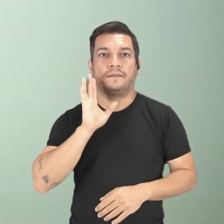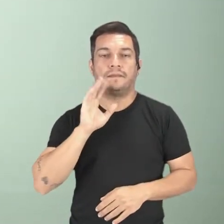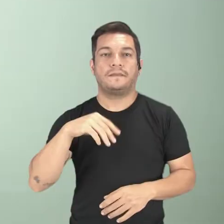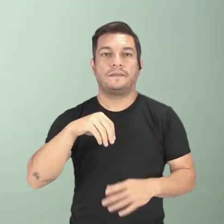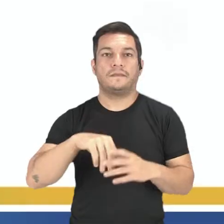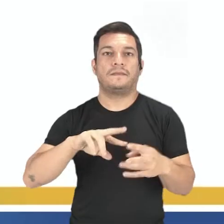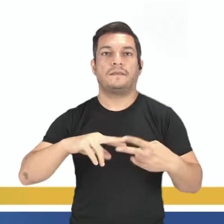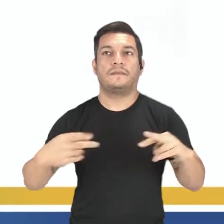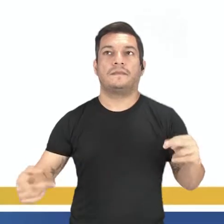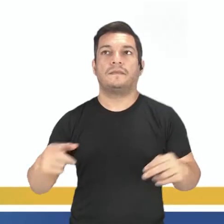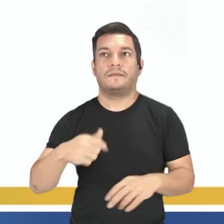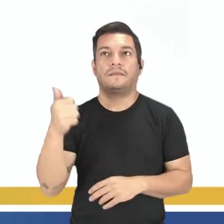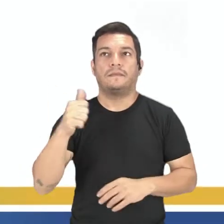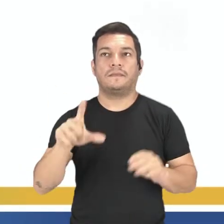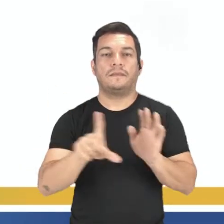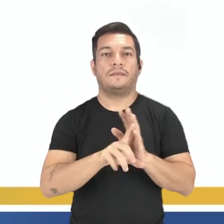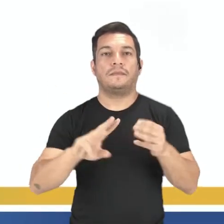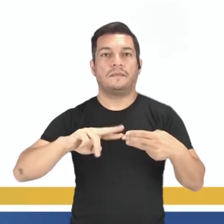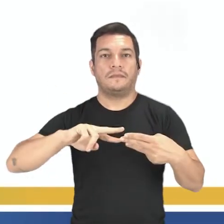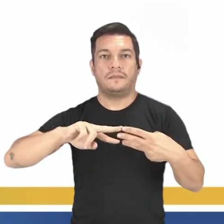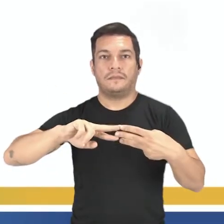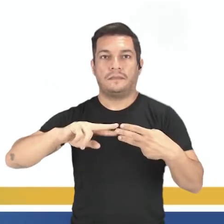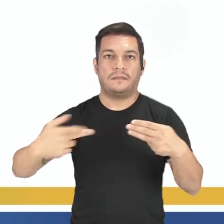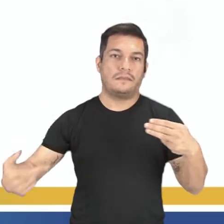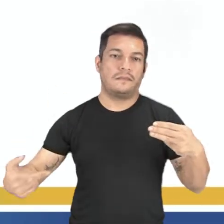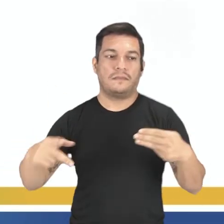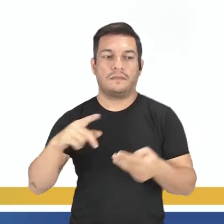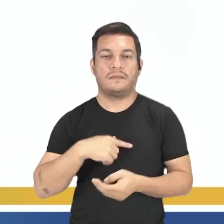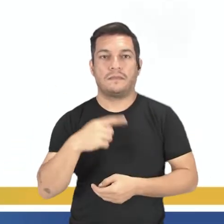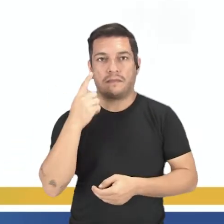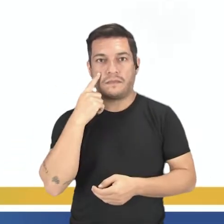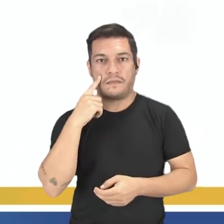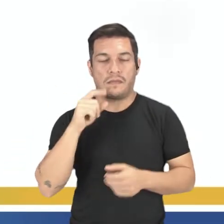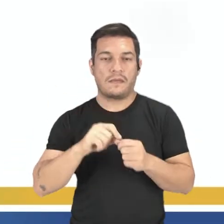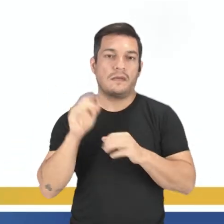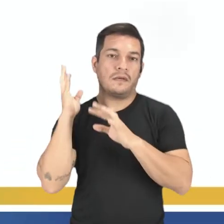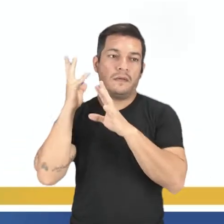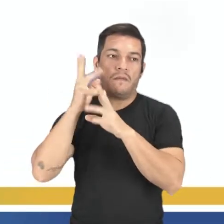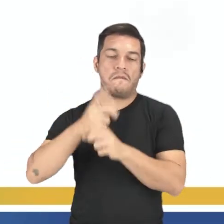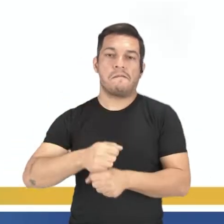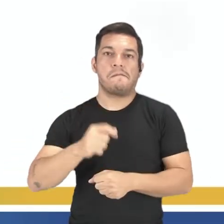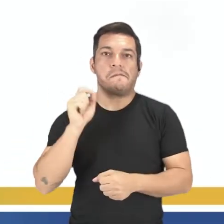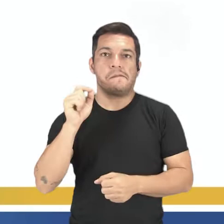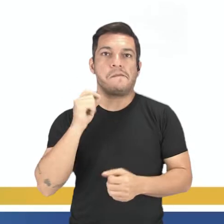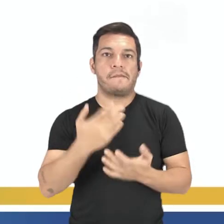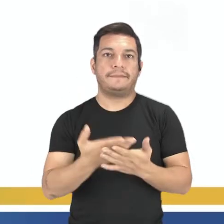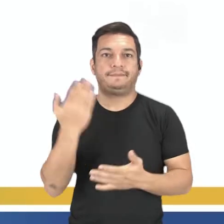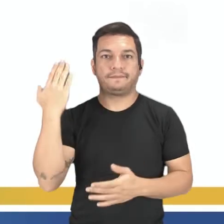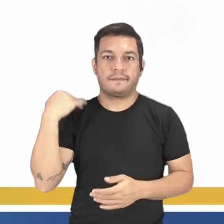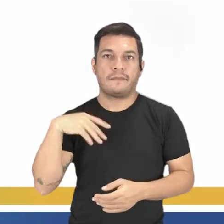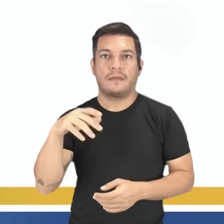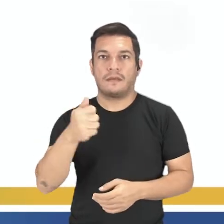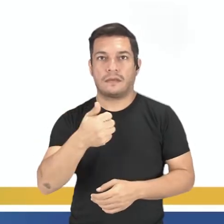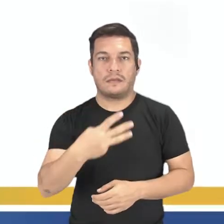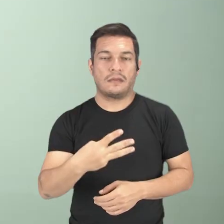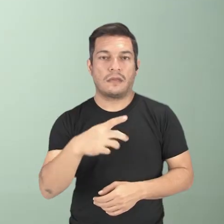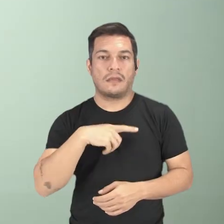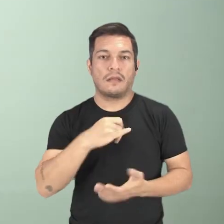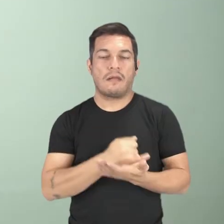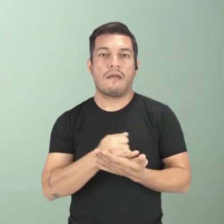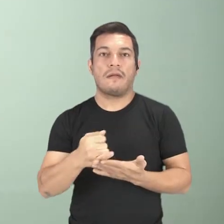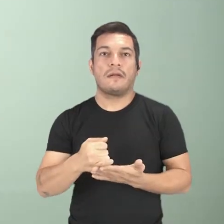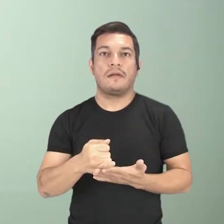genética, que é a primeira lei de Mendel. Vamos só relembrar um pouco na nossa última aula, na aula 13, que foi a